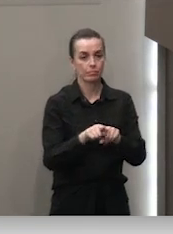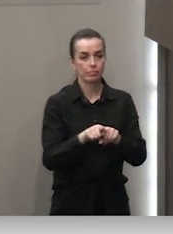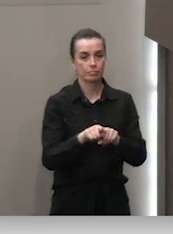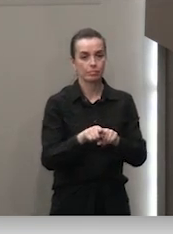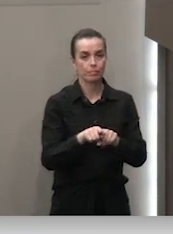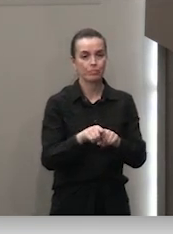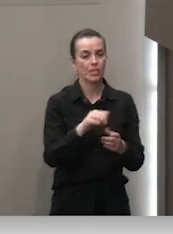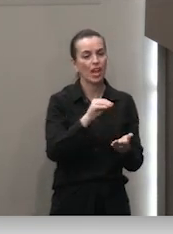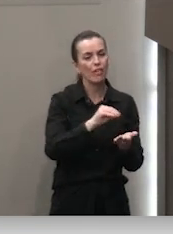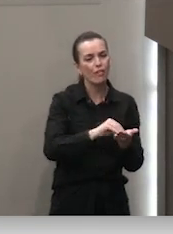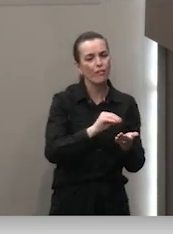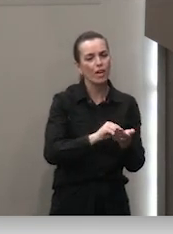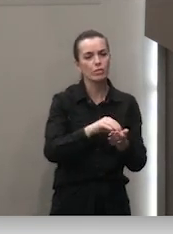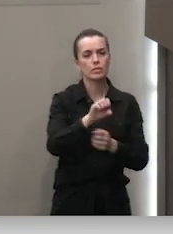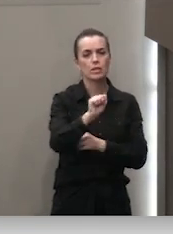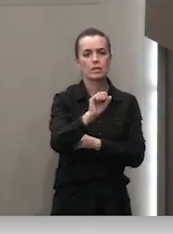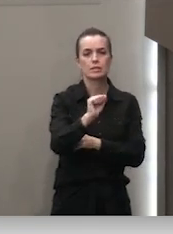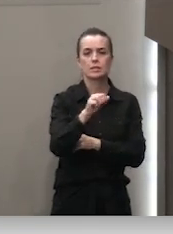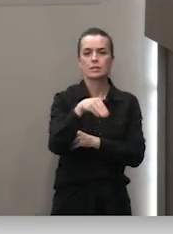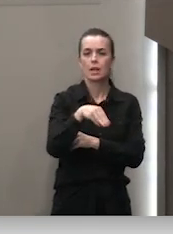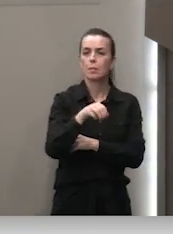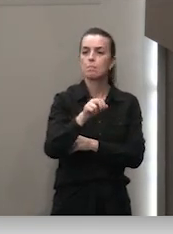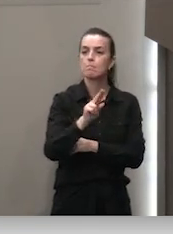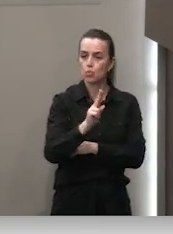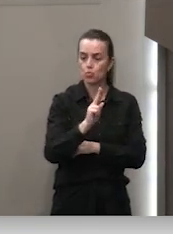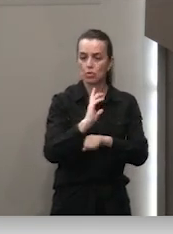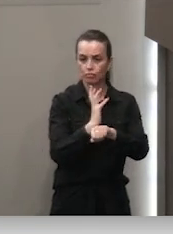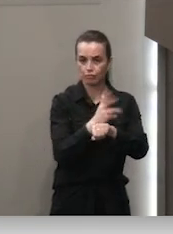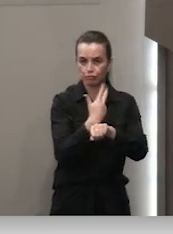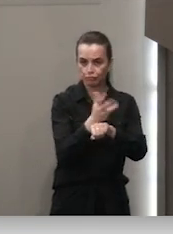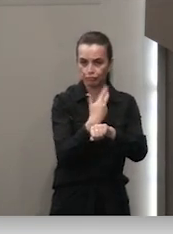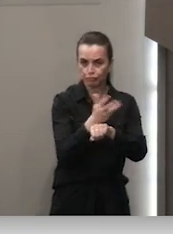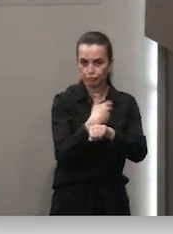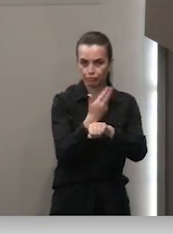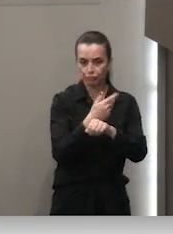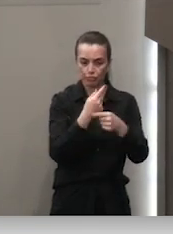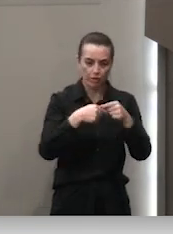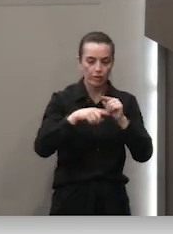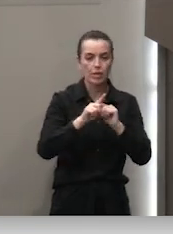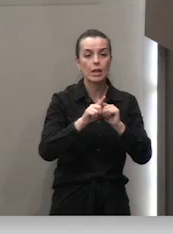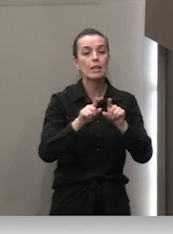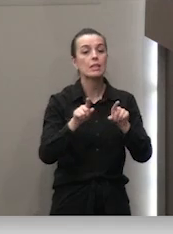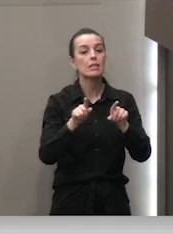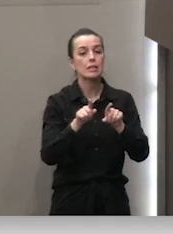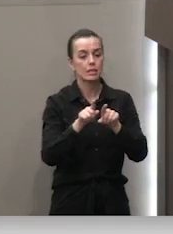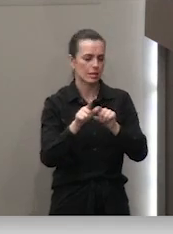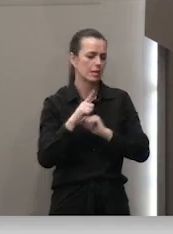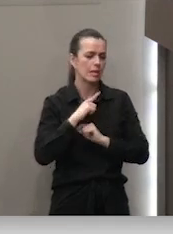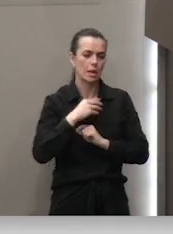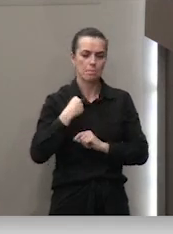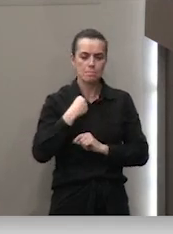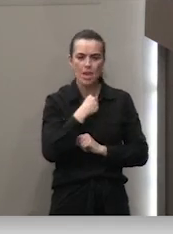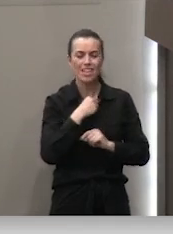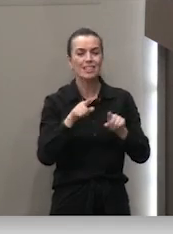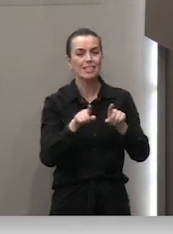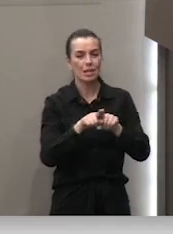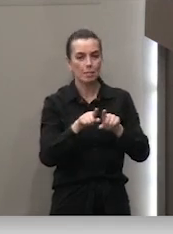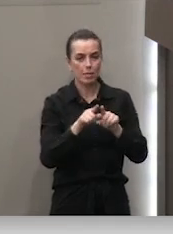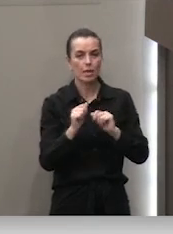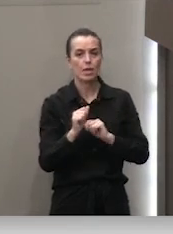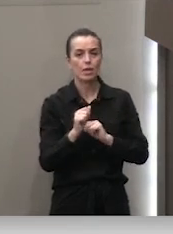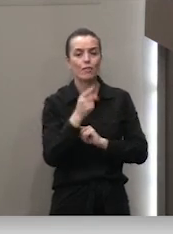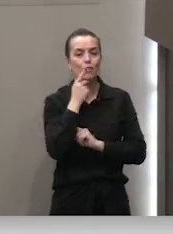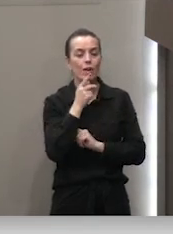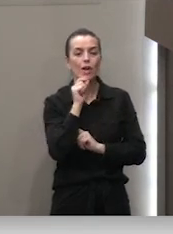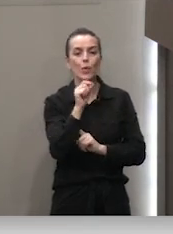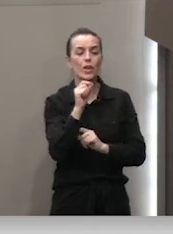falta de um SAMU avançado que tenha médico, que tenha enfermeiro e também narramos alguns casos de um atendimento tardio